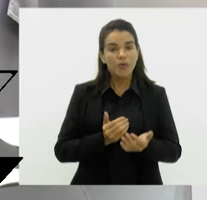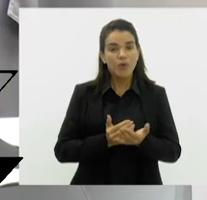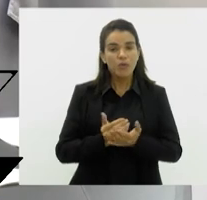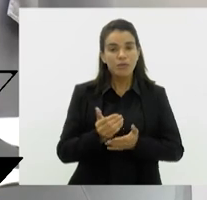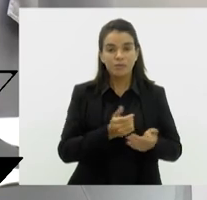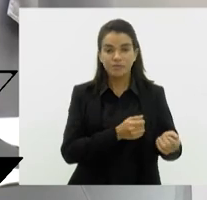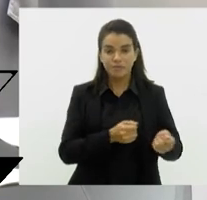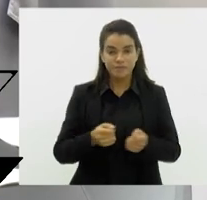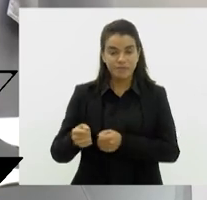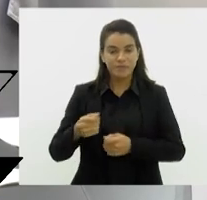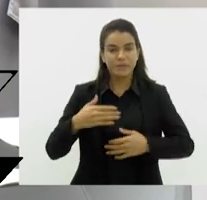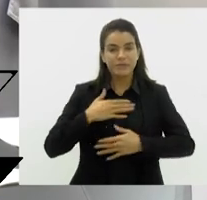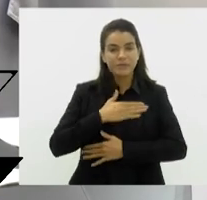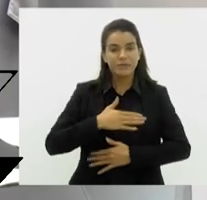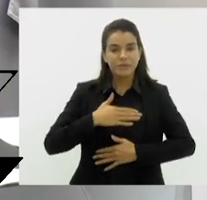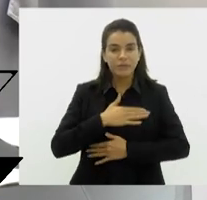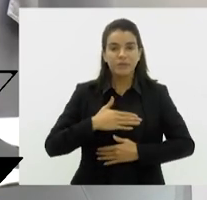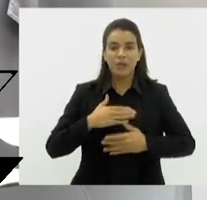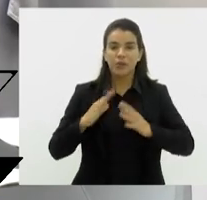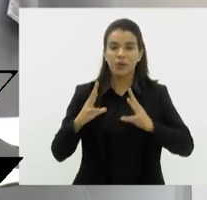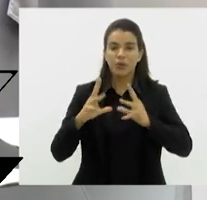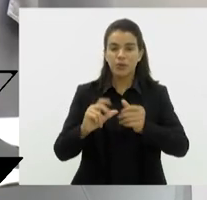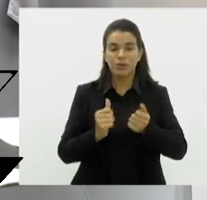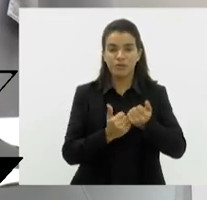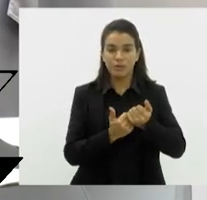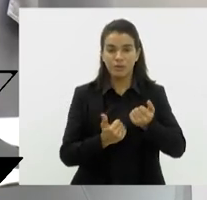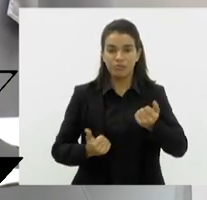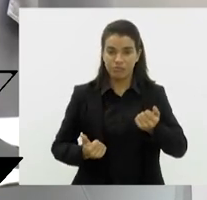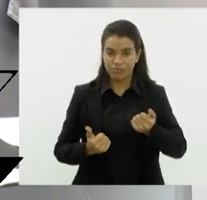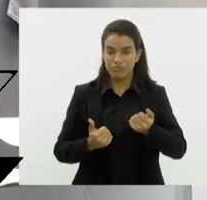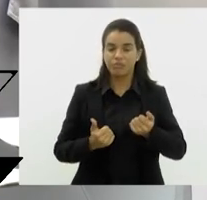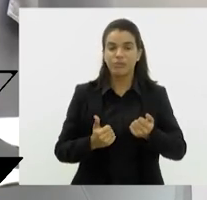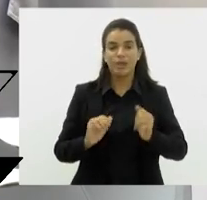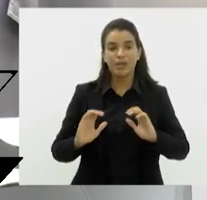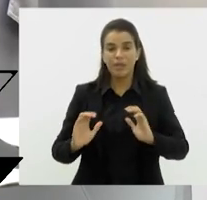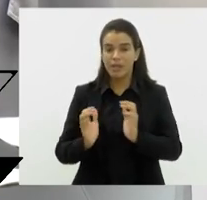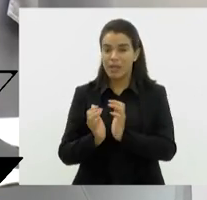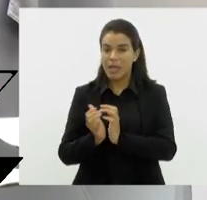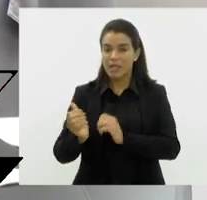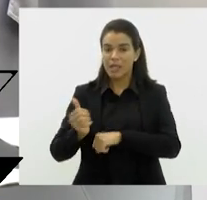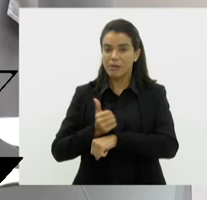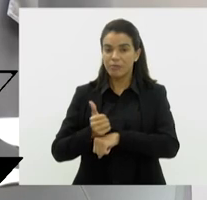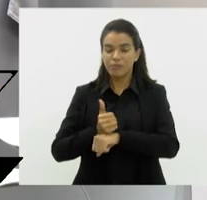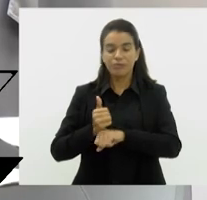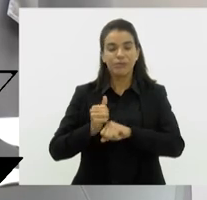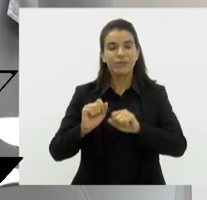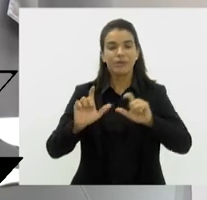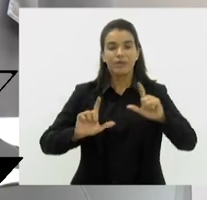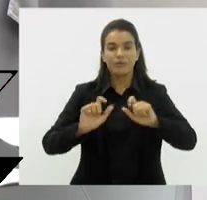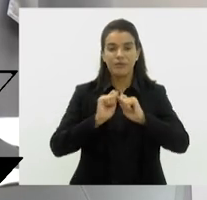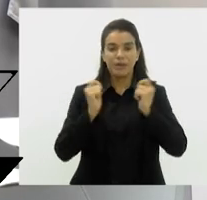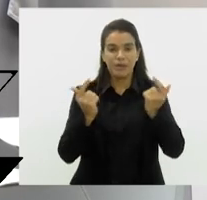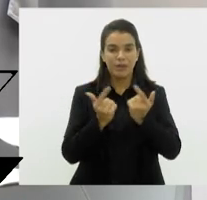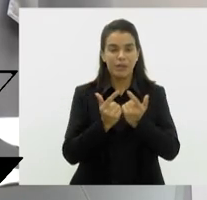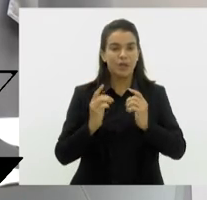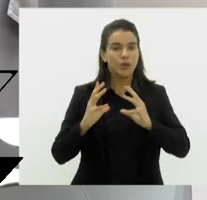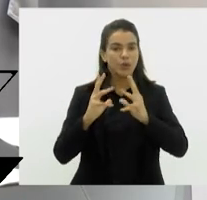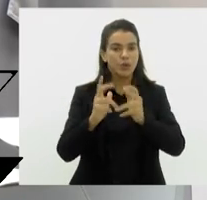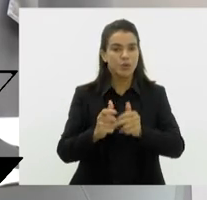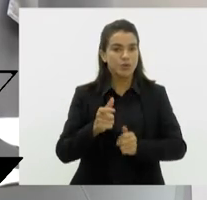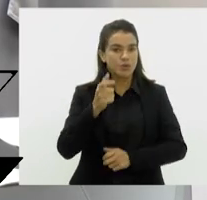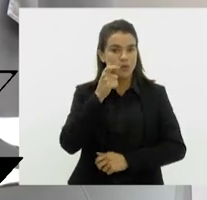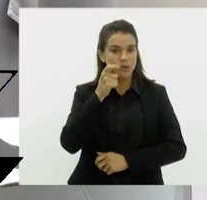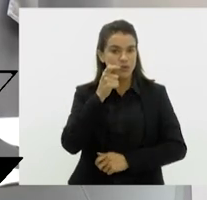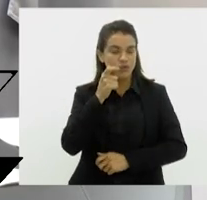ordinária, saudando aqui todas as assessorias, todas as... a equipe técnica, a TV Alerj, a todos que nos assistem, todos que nos